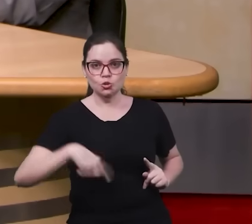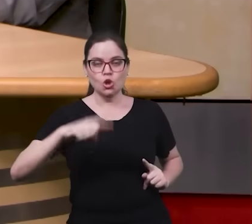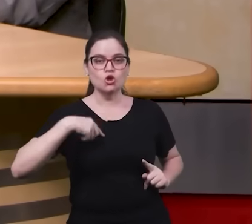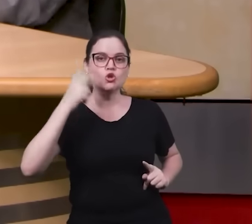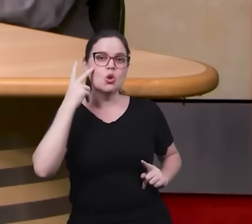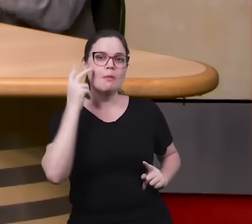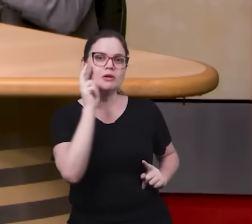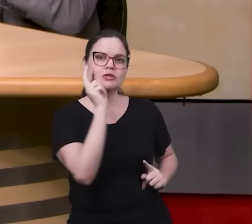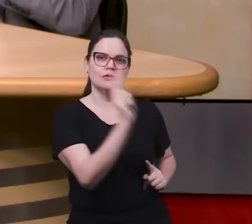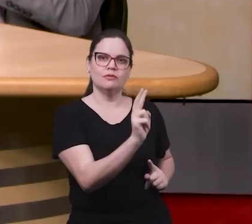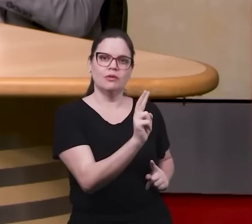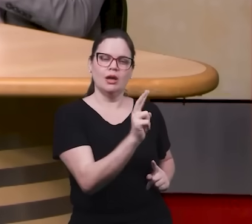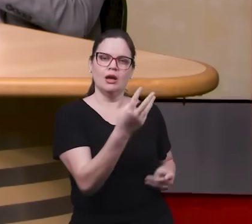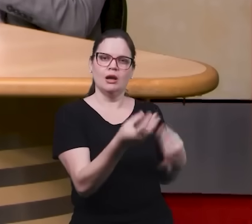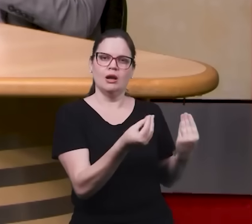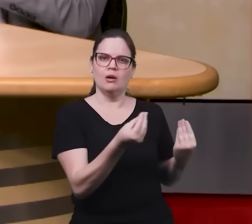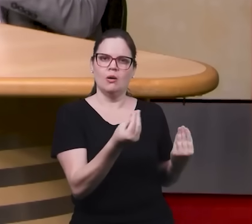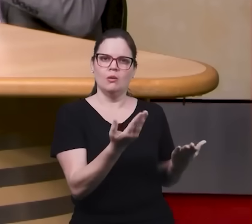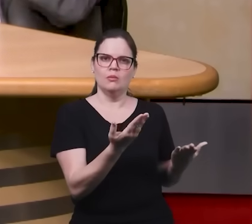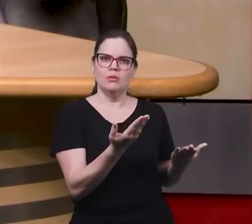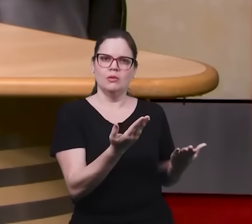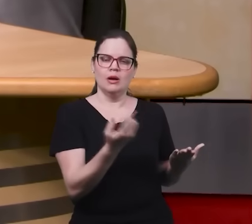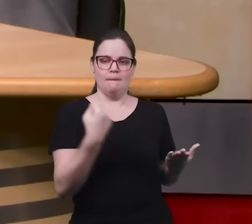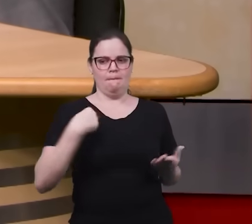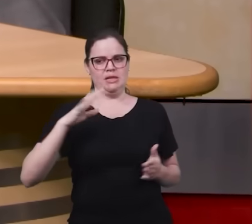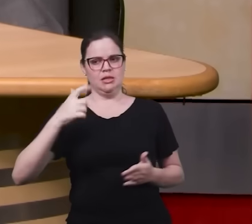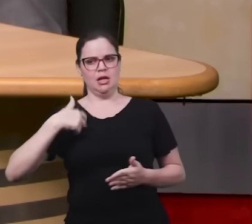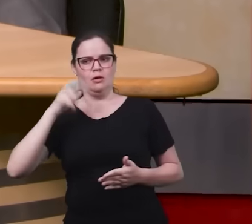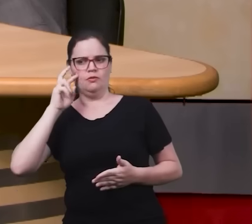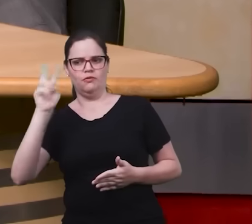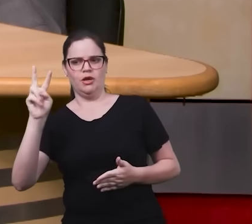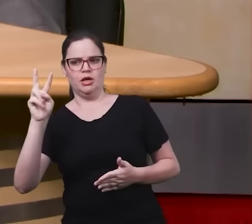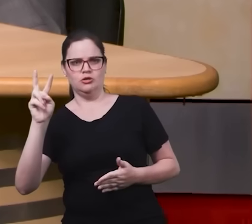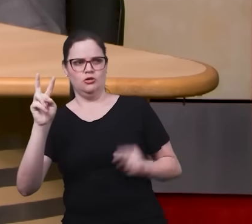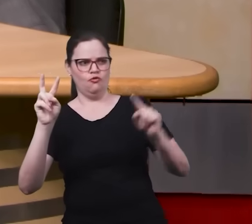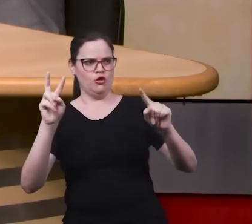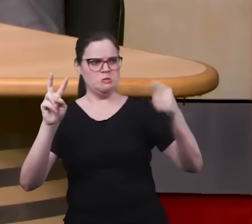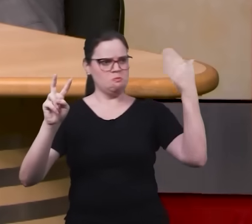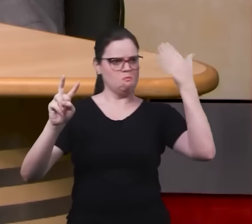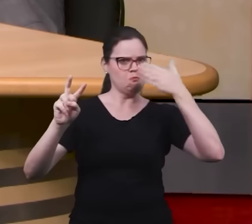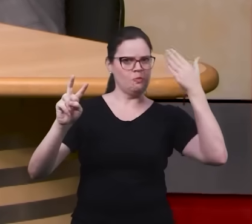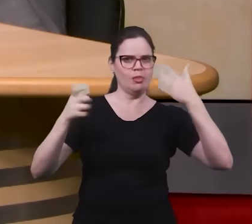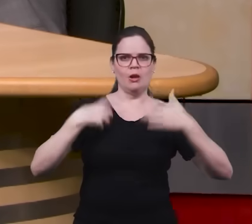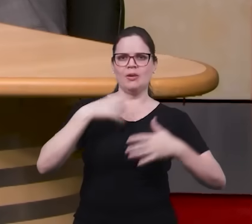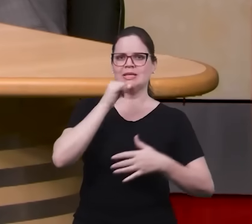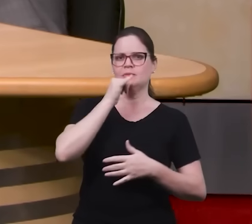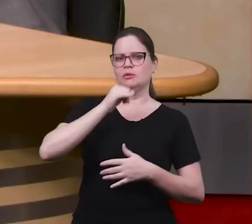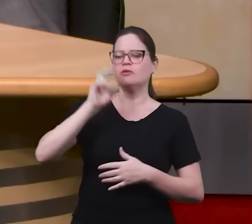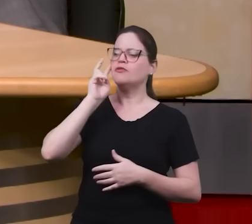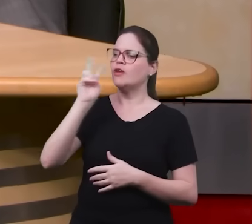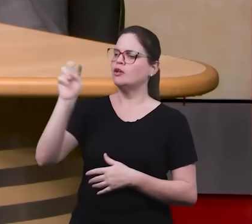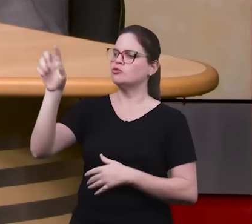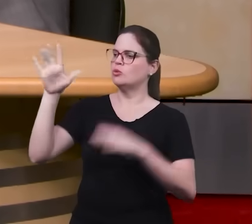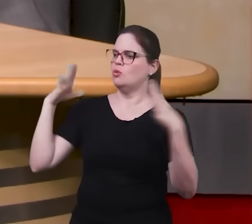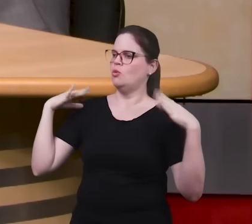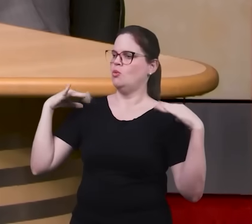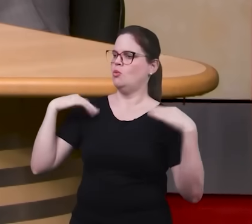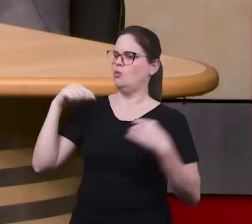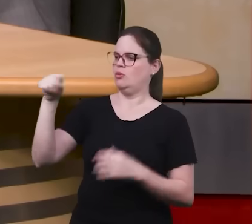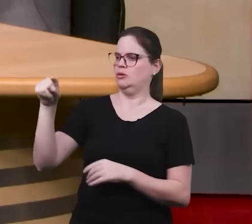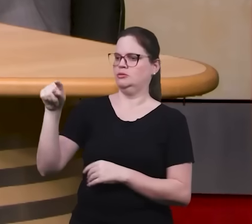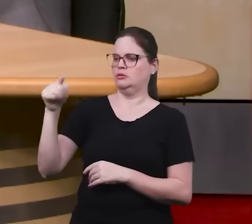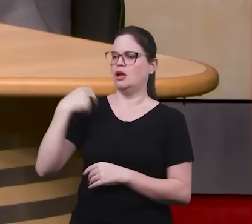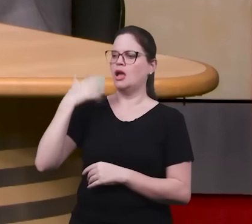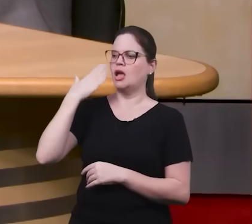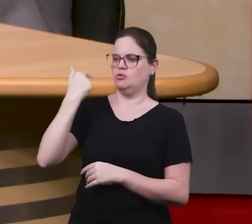também ia ver. Como é que só eu vejo, eu estou tendo uma visão de que ali está um anjo ali, o anjo está ali. Eu